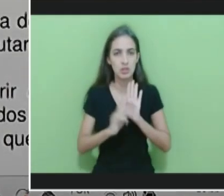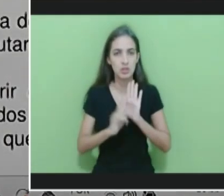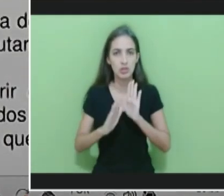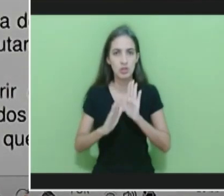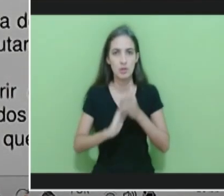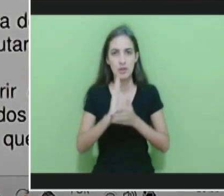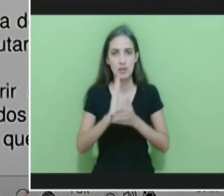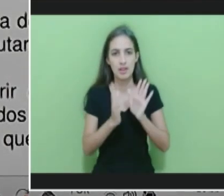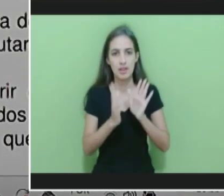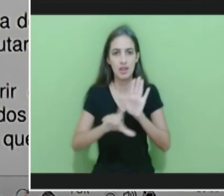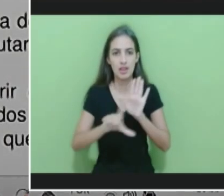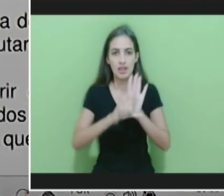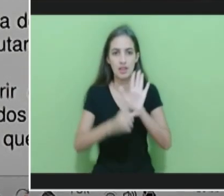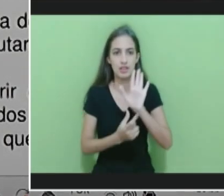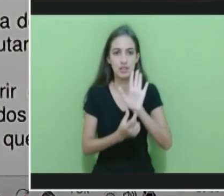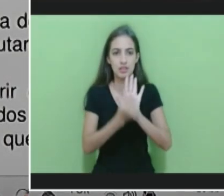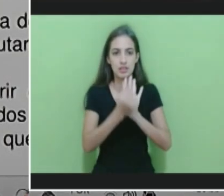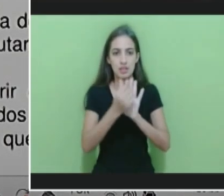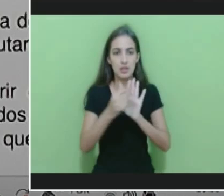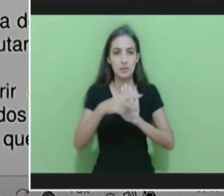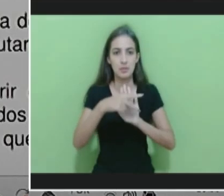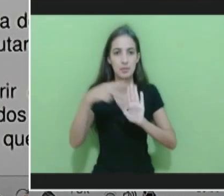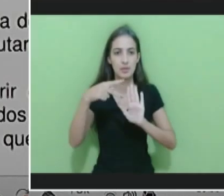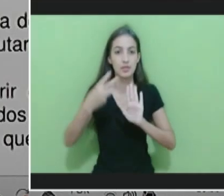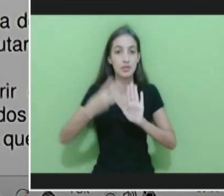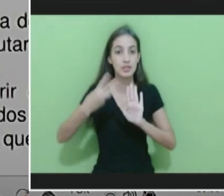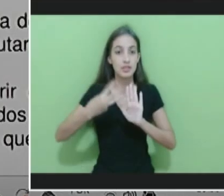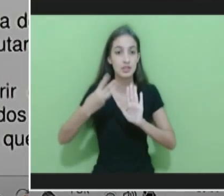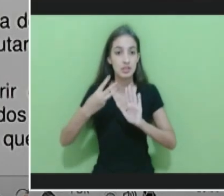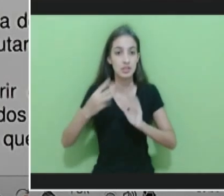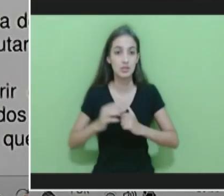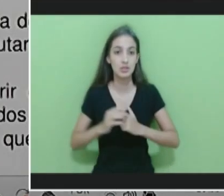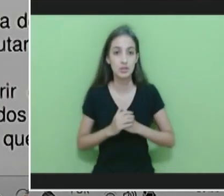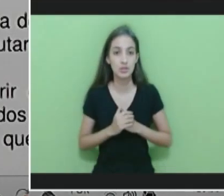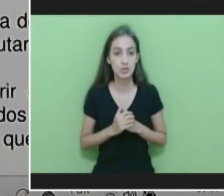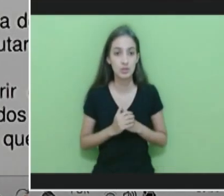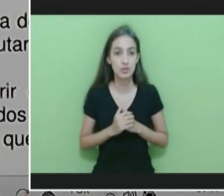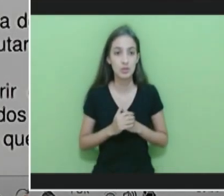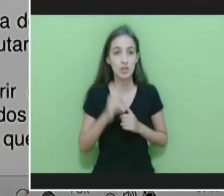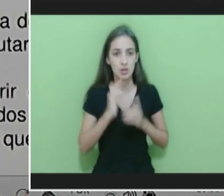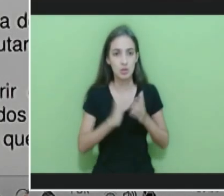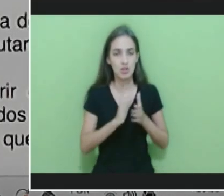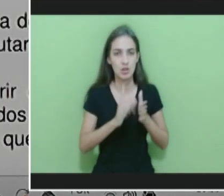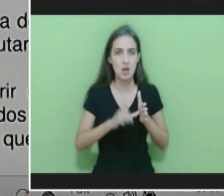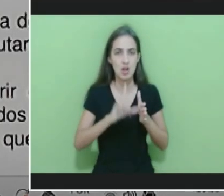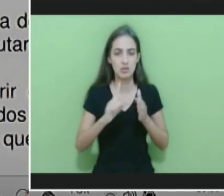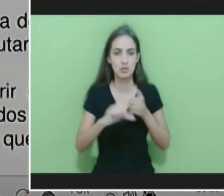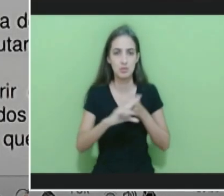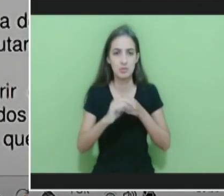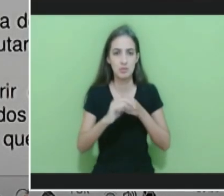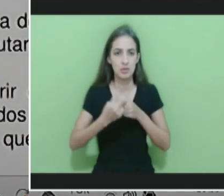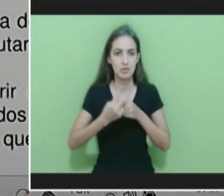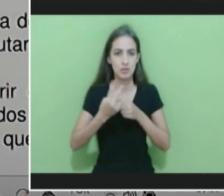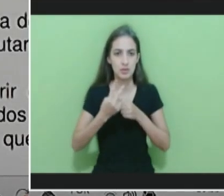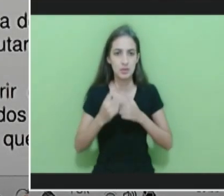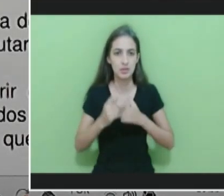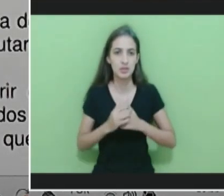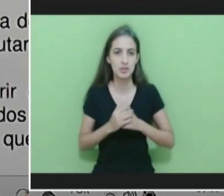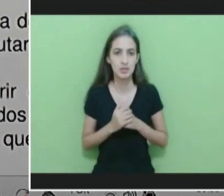Anual. Parágrafo 3º. A autorização contida no parágrafo 1º desse artigo é extensiva às dotações orçamentárias